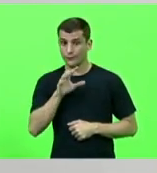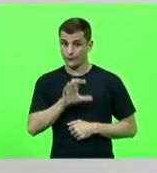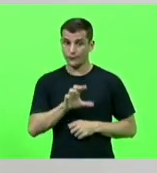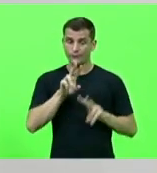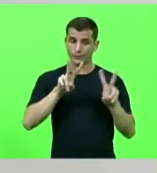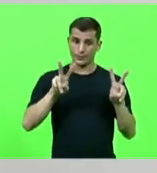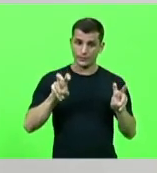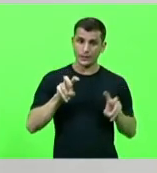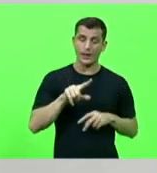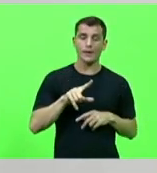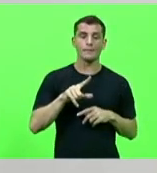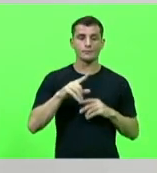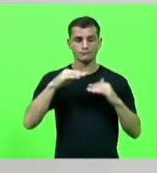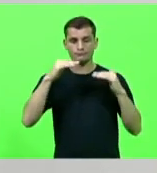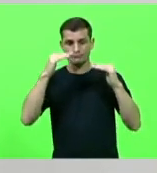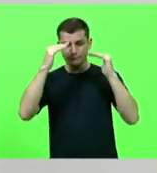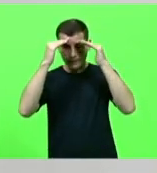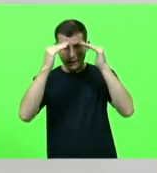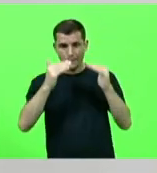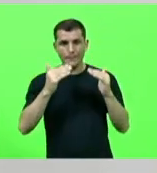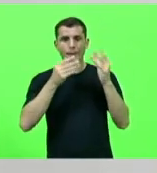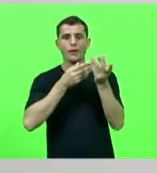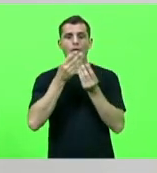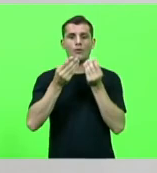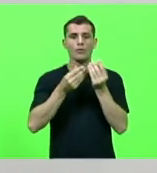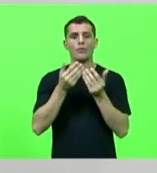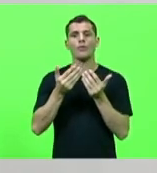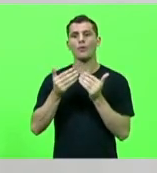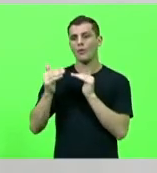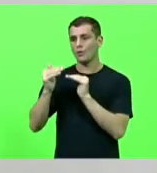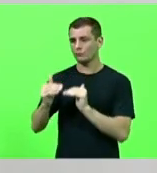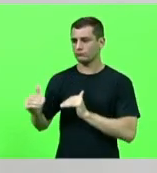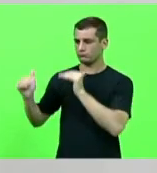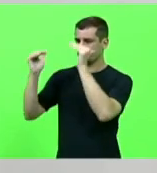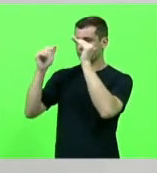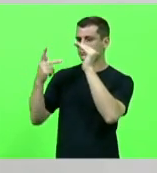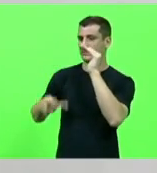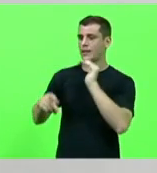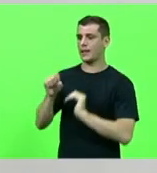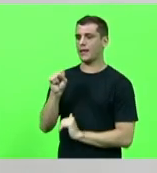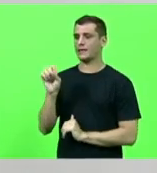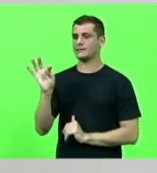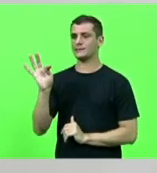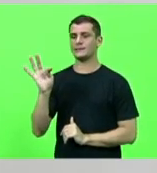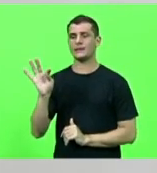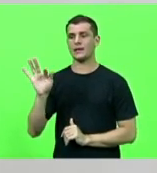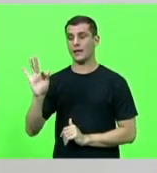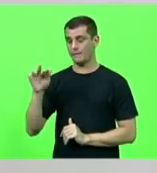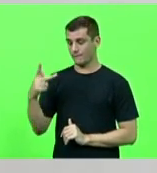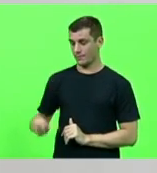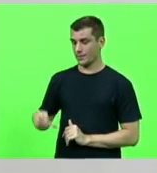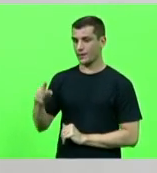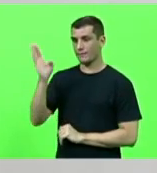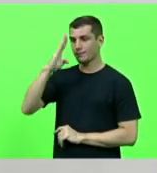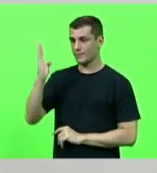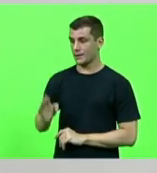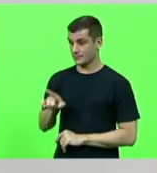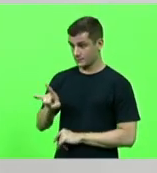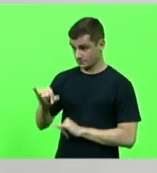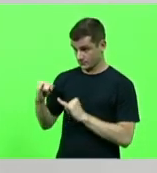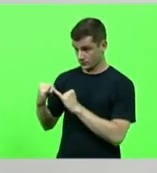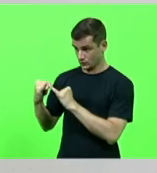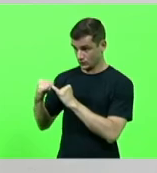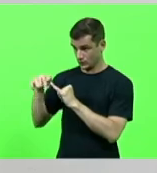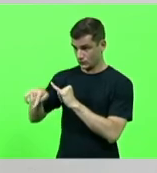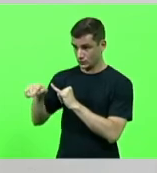respeito à Suprema Corte Brasileira, à instituição. Nunca falo